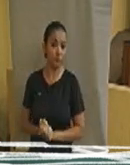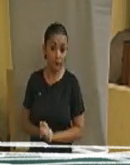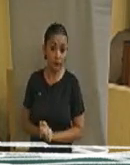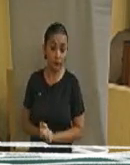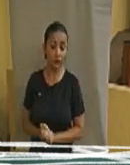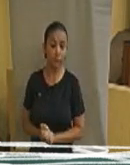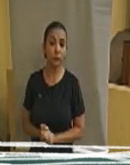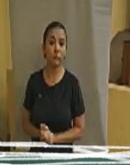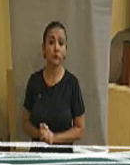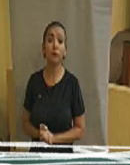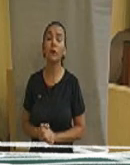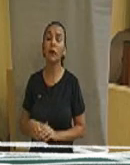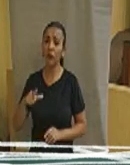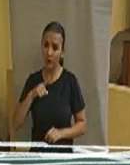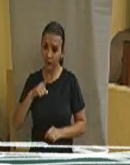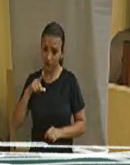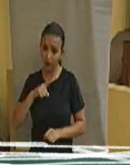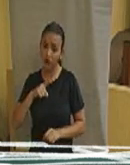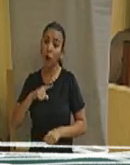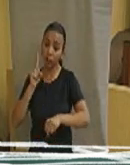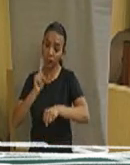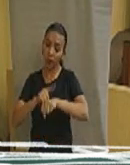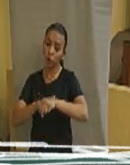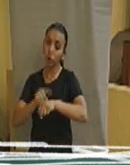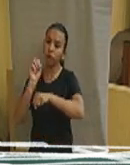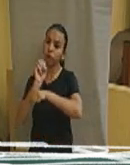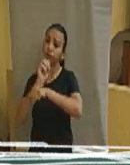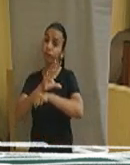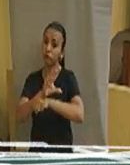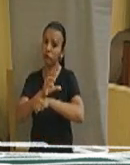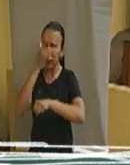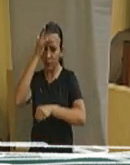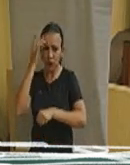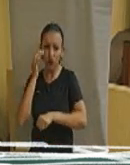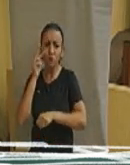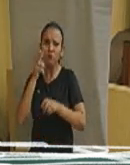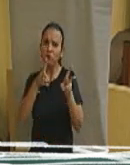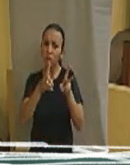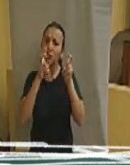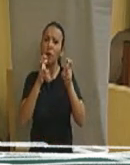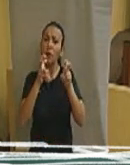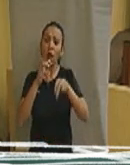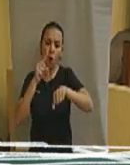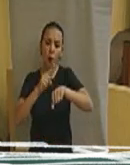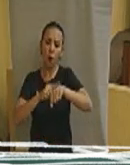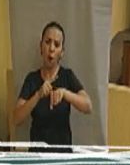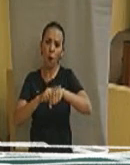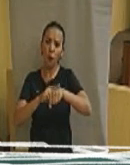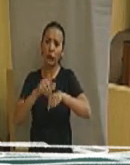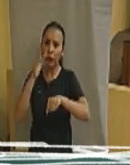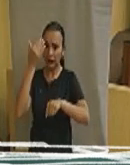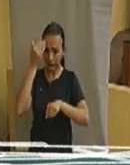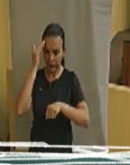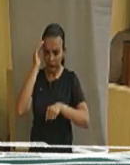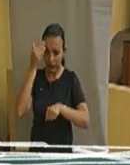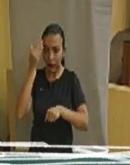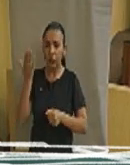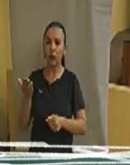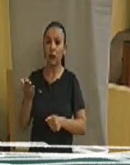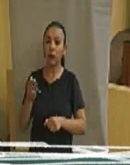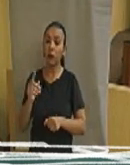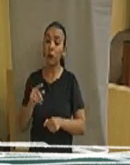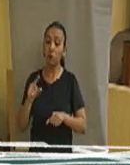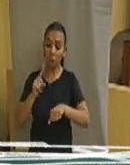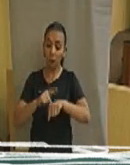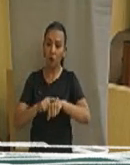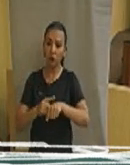tempos serão projetados para que os candidatos e os inscritos aos questionamentos estejam atentos e cientes dos mesmos.